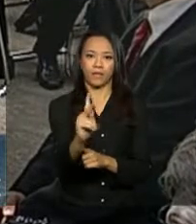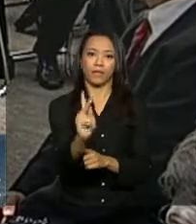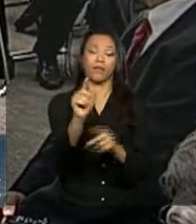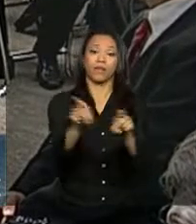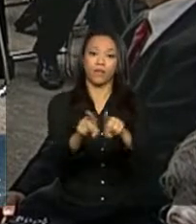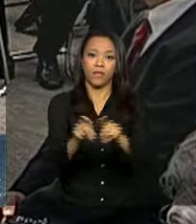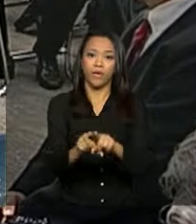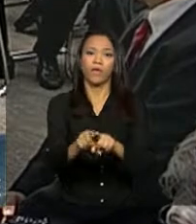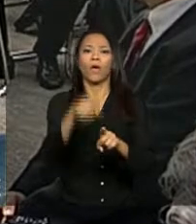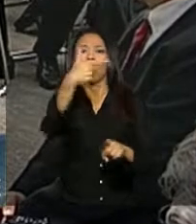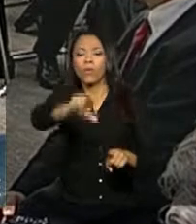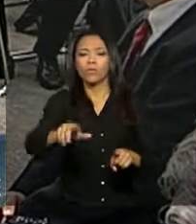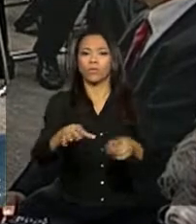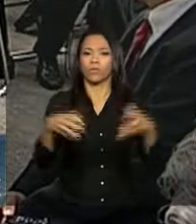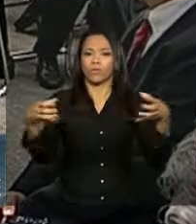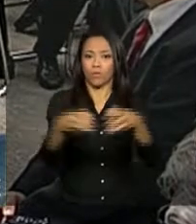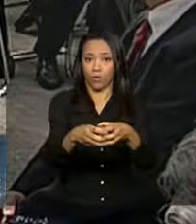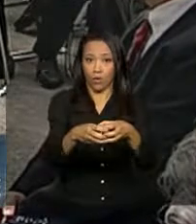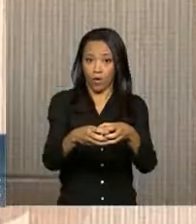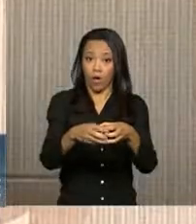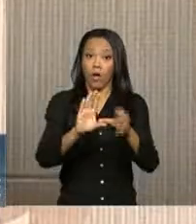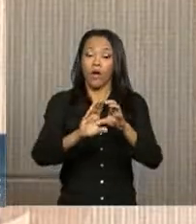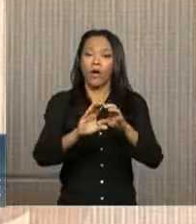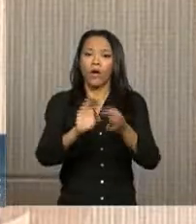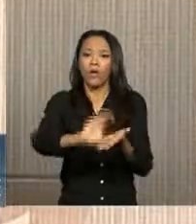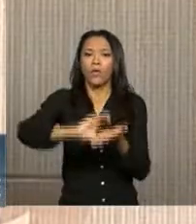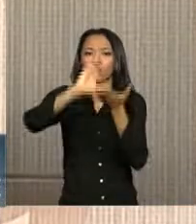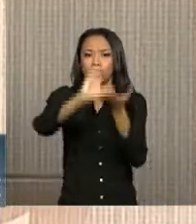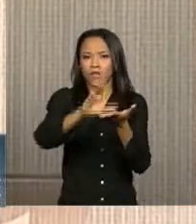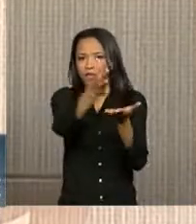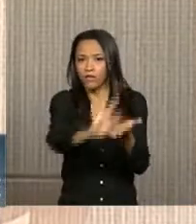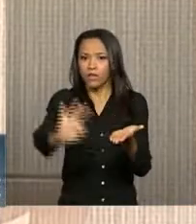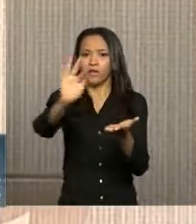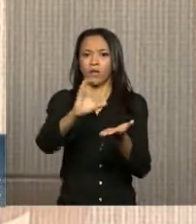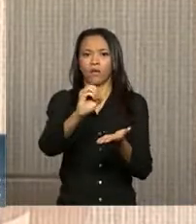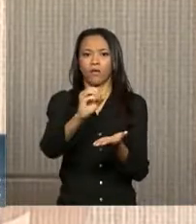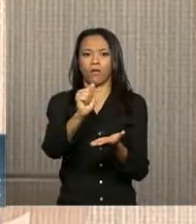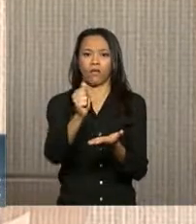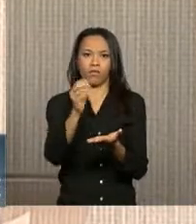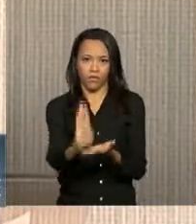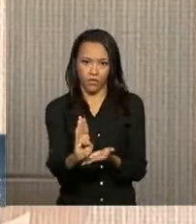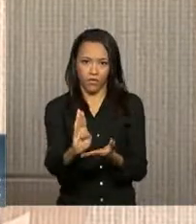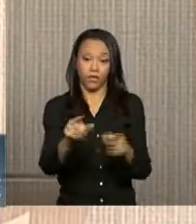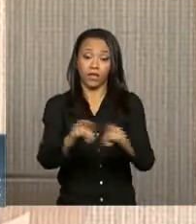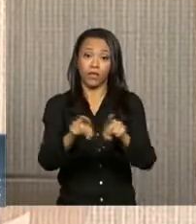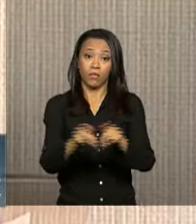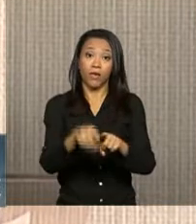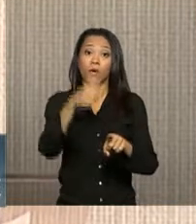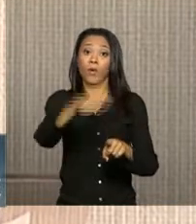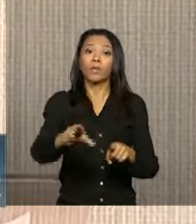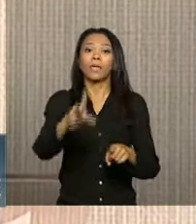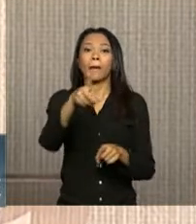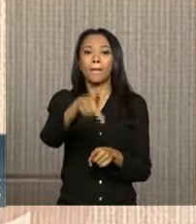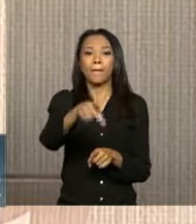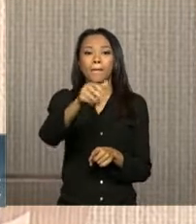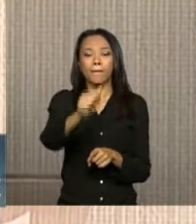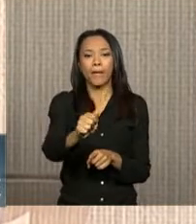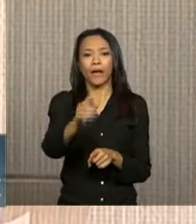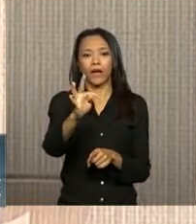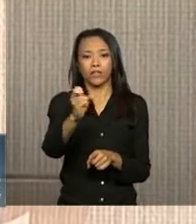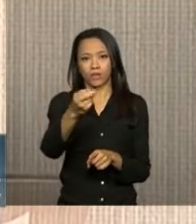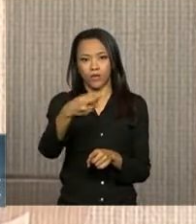conselho federal da oab sâmia roges barbieri pastoral da criança maristela